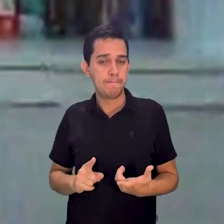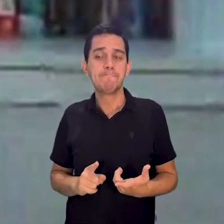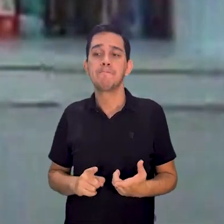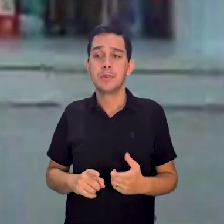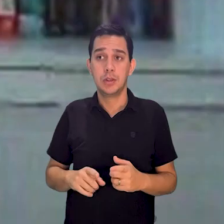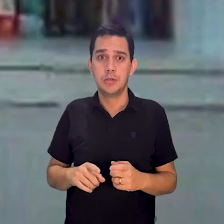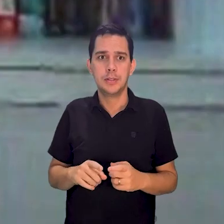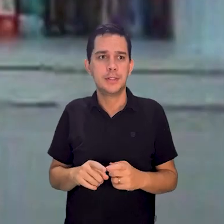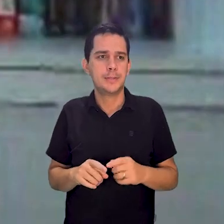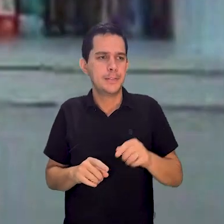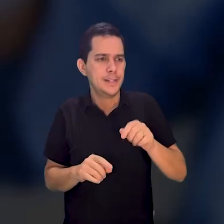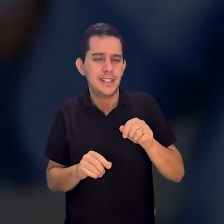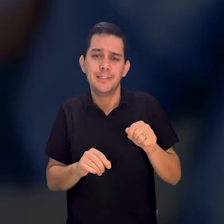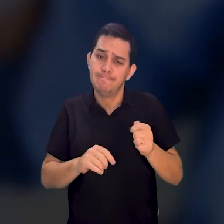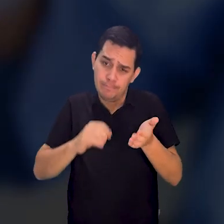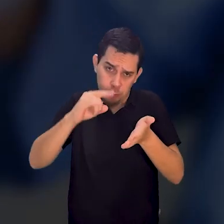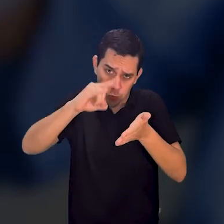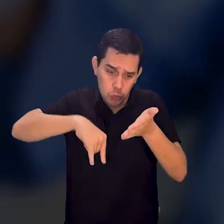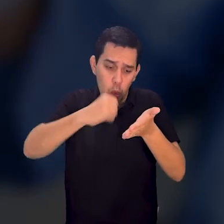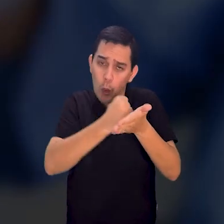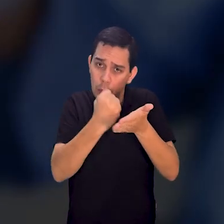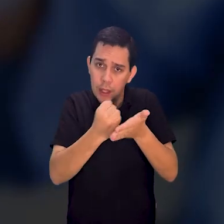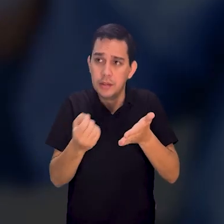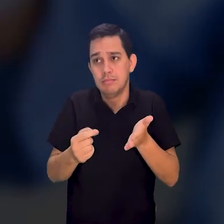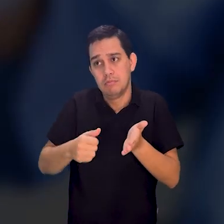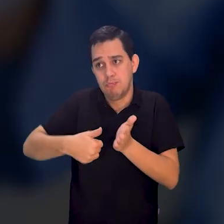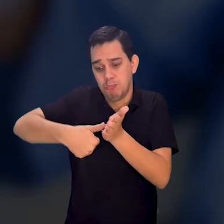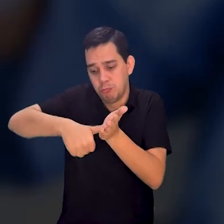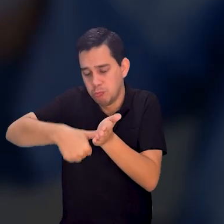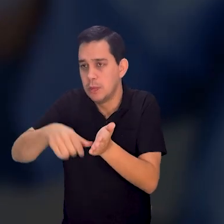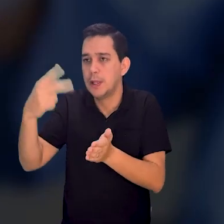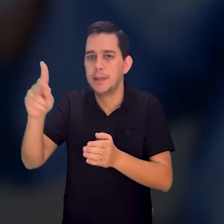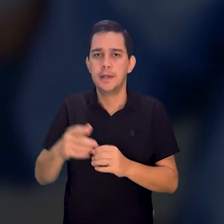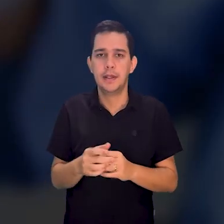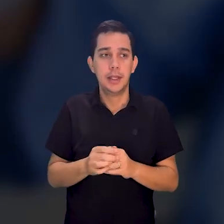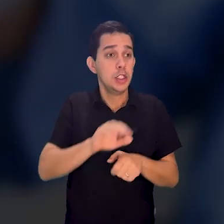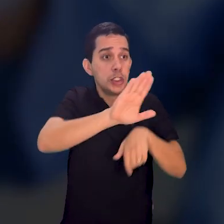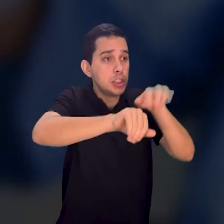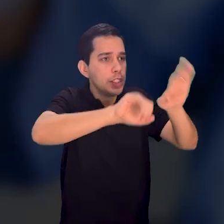viria, para ensejar uma busca. Então, fizemos registros tardios,